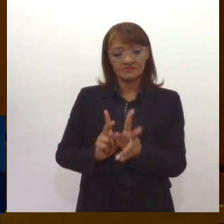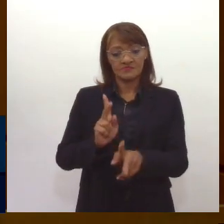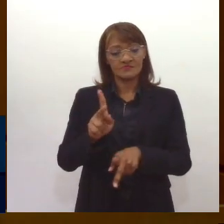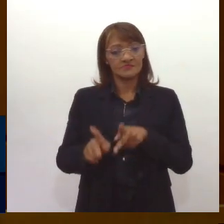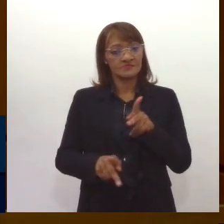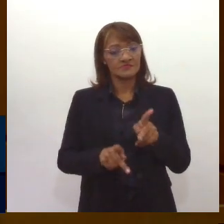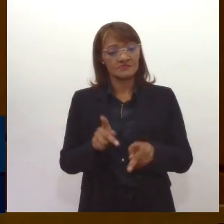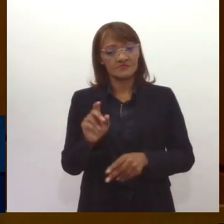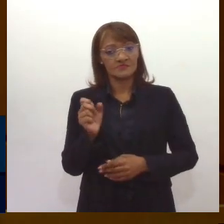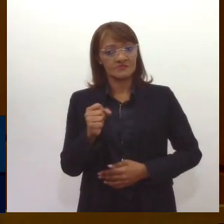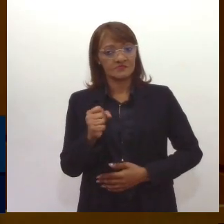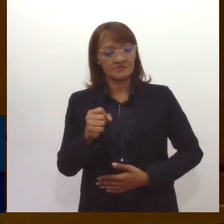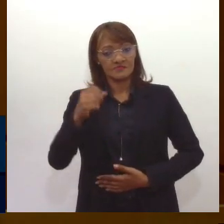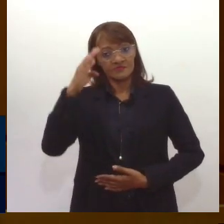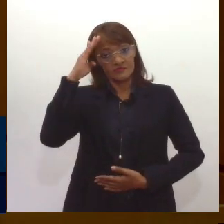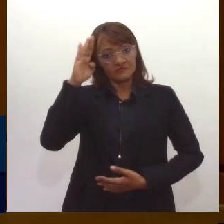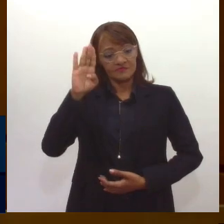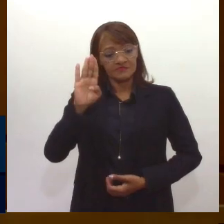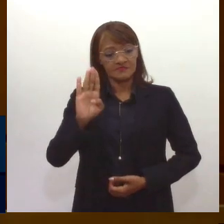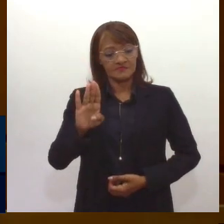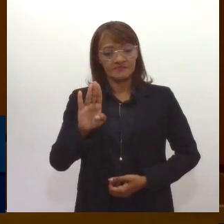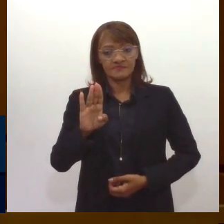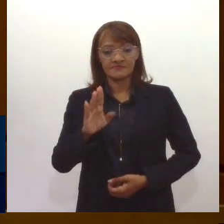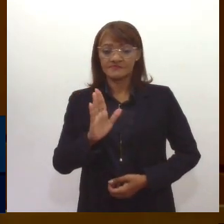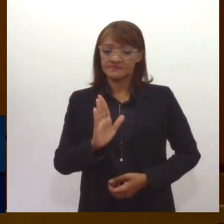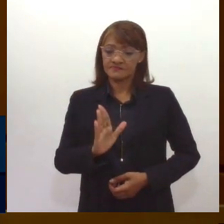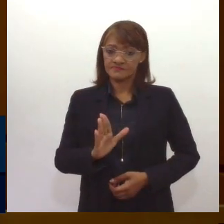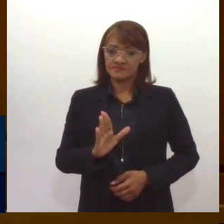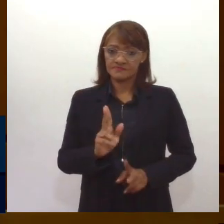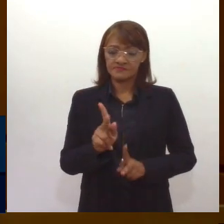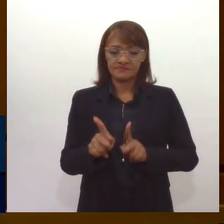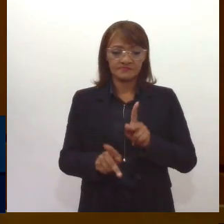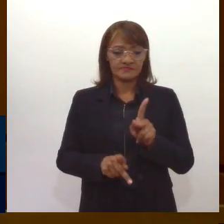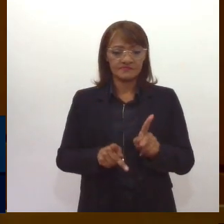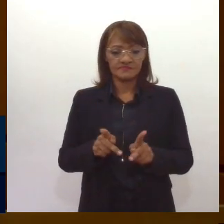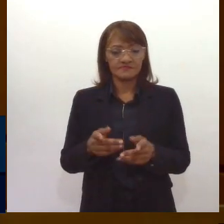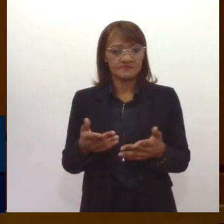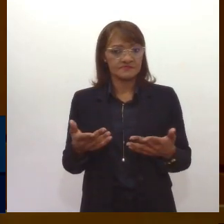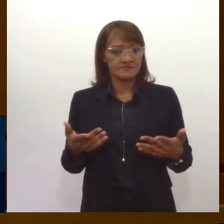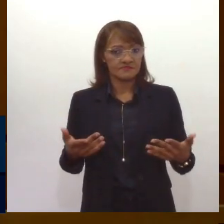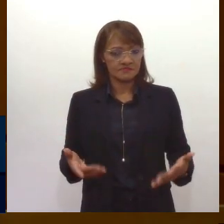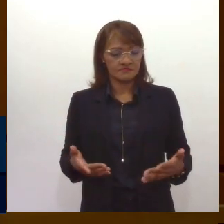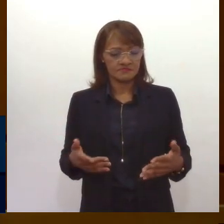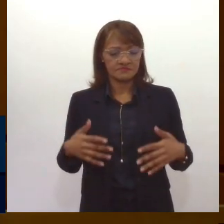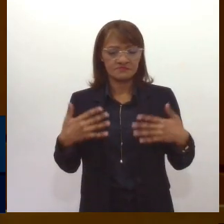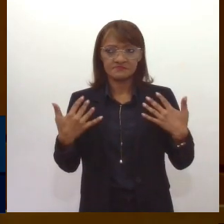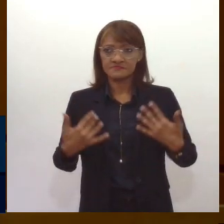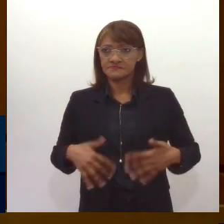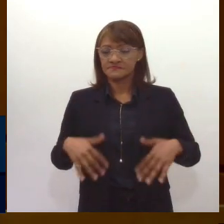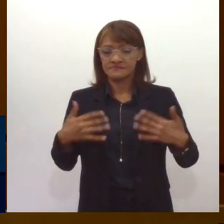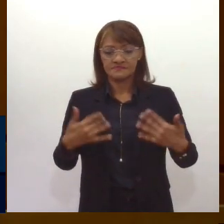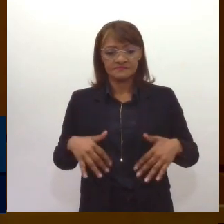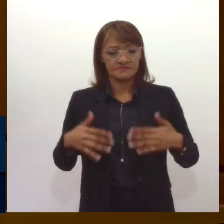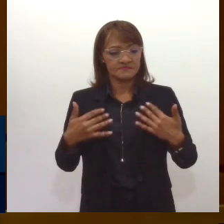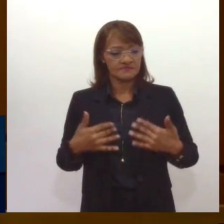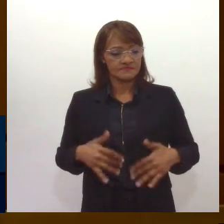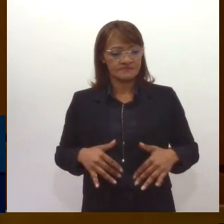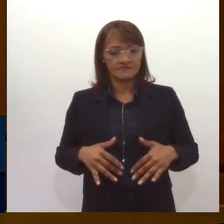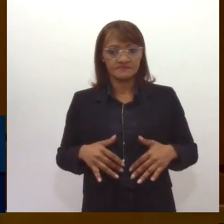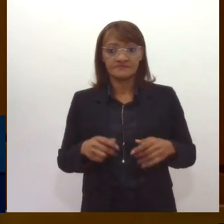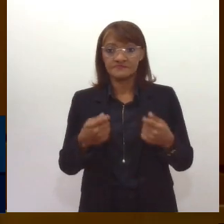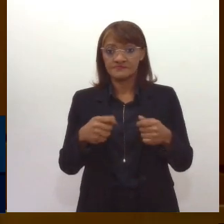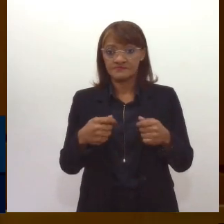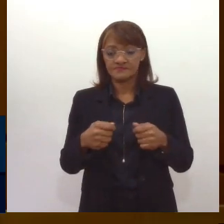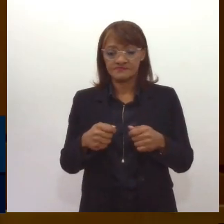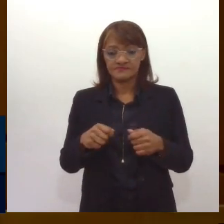principalmente daquela população mais vulnerabilizada, que mais precisa de assistência social, de